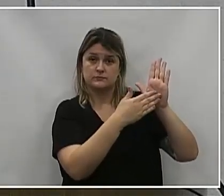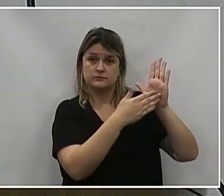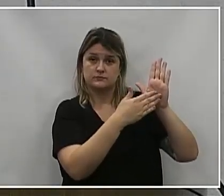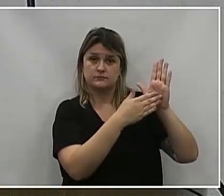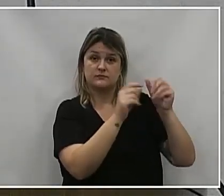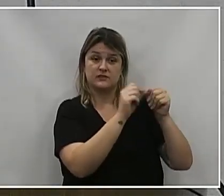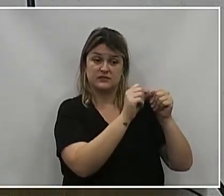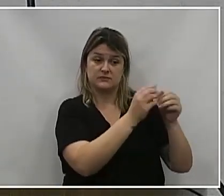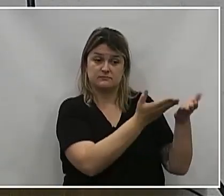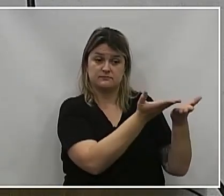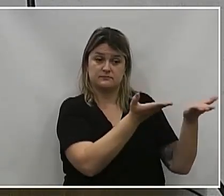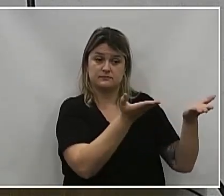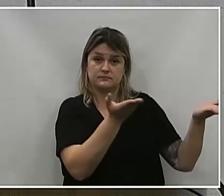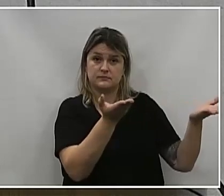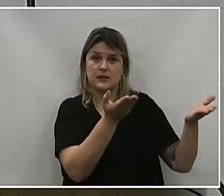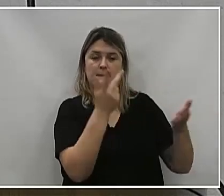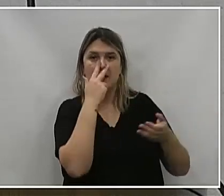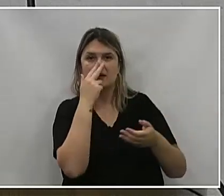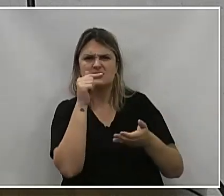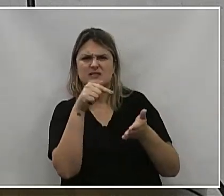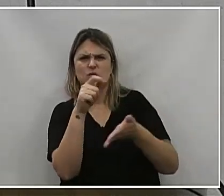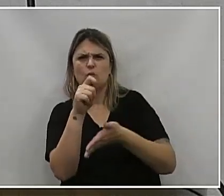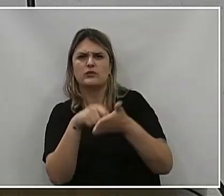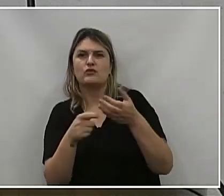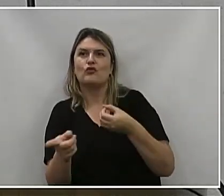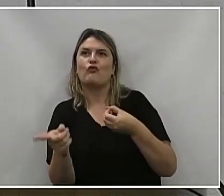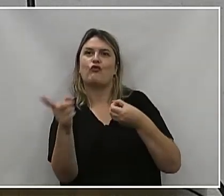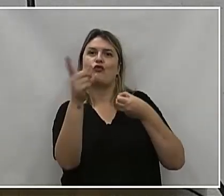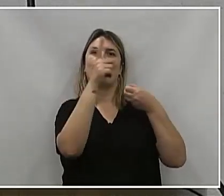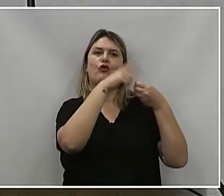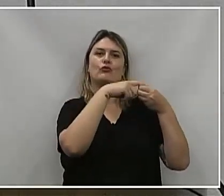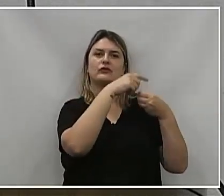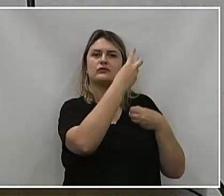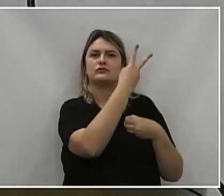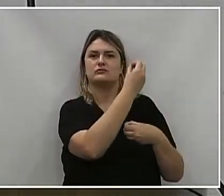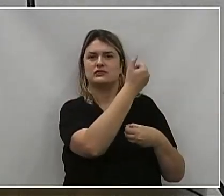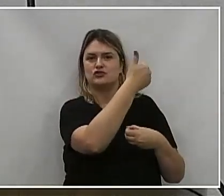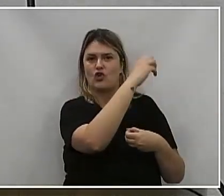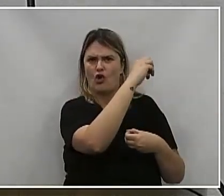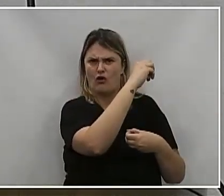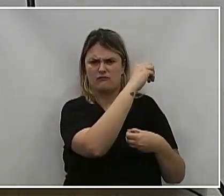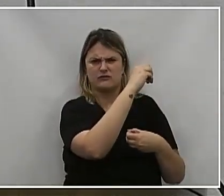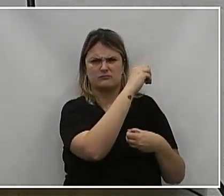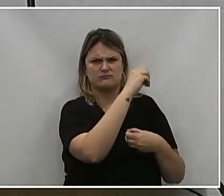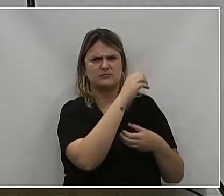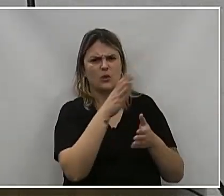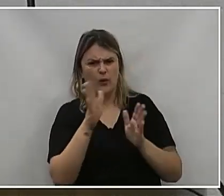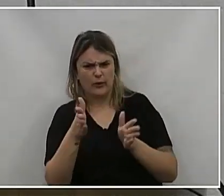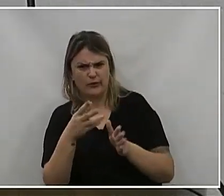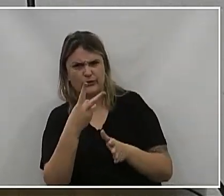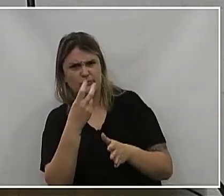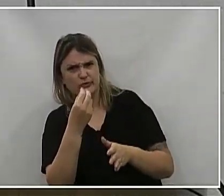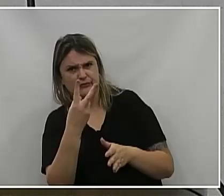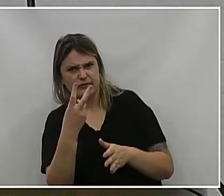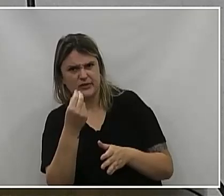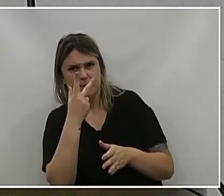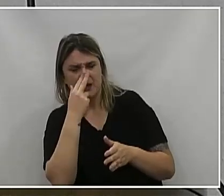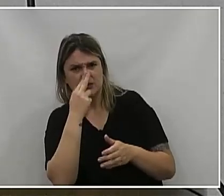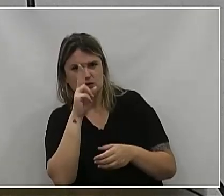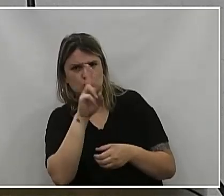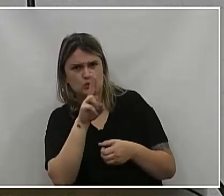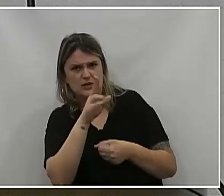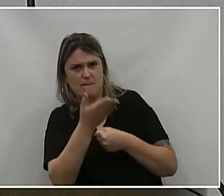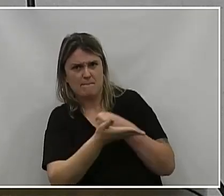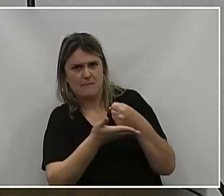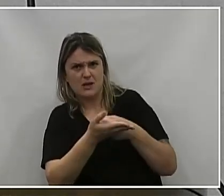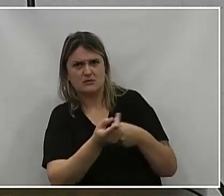da licitação. Então, ele retroagiria a 2019. Então, a gente estaria em 2020 e usaria um